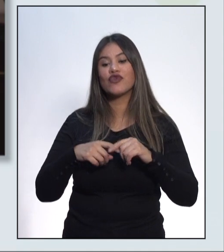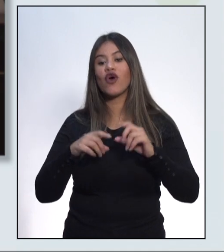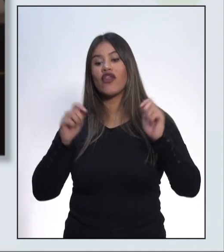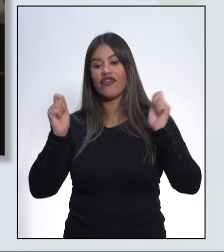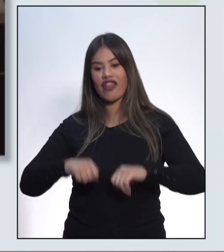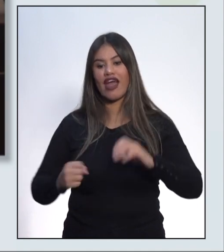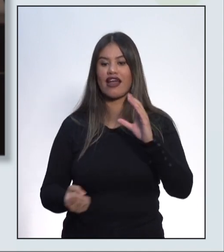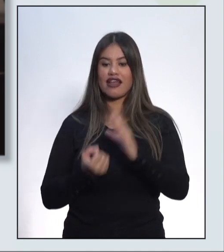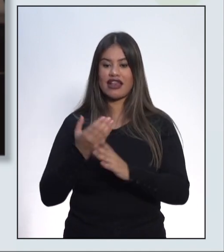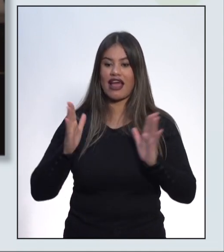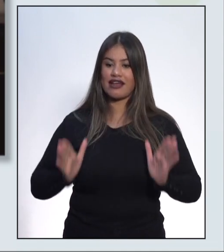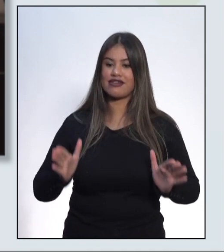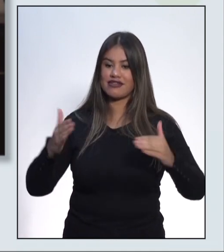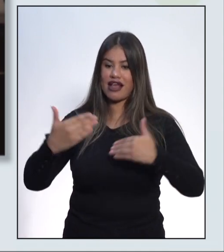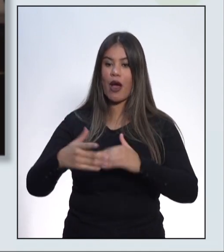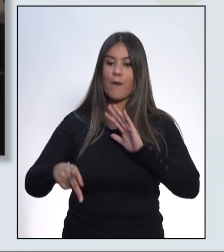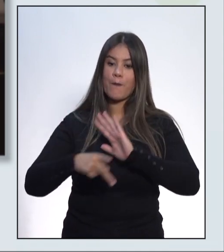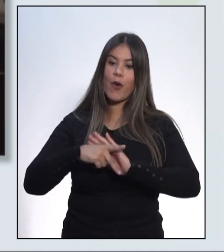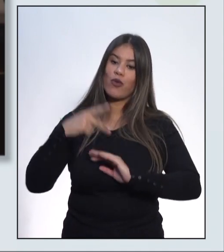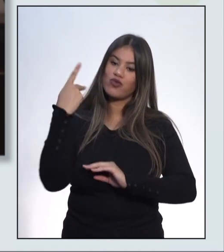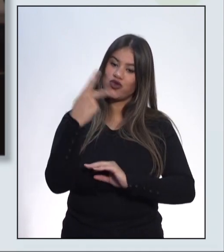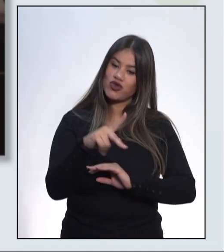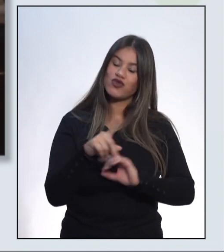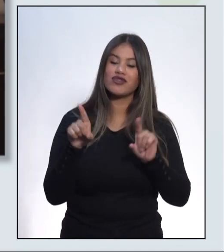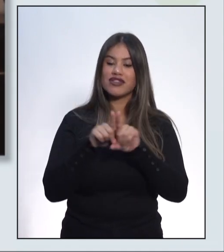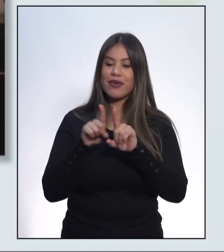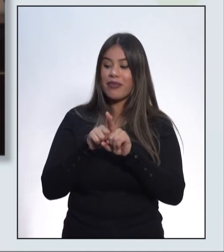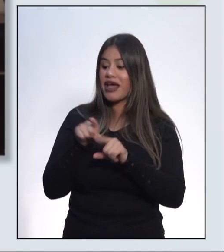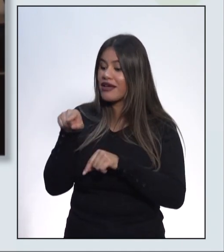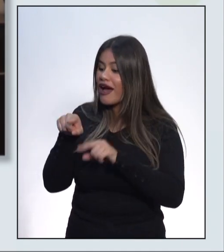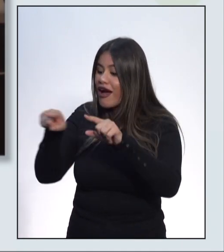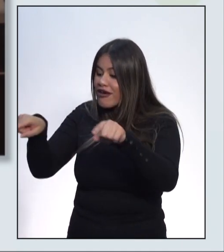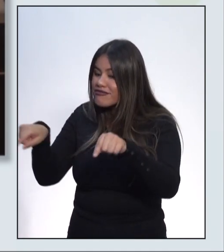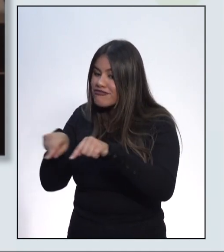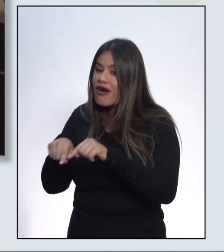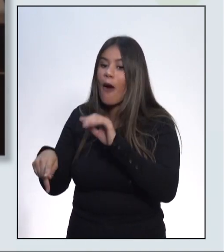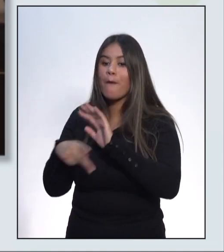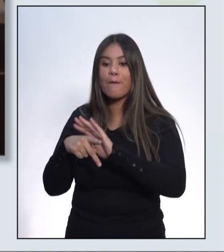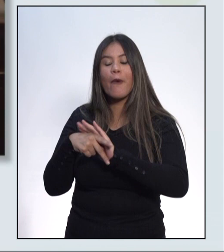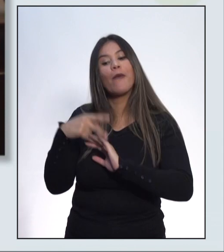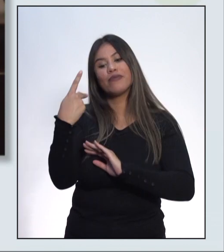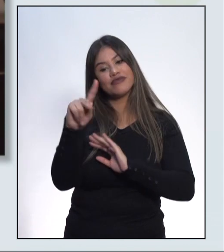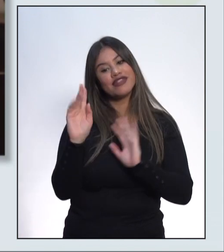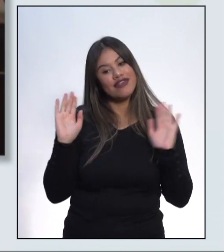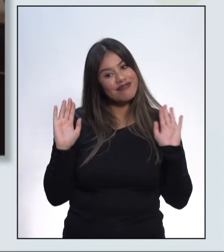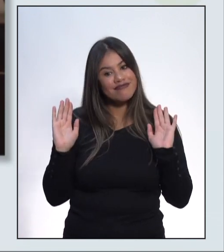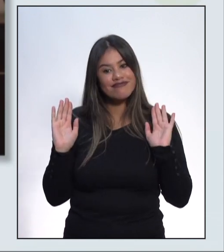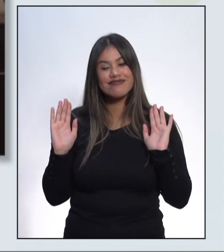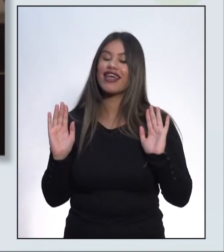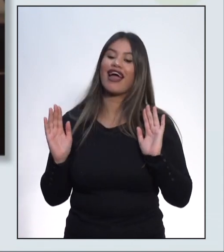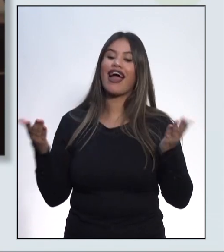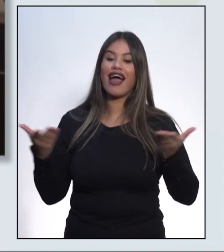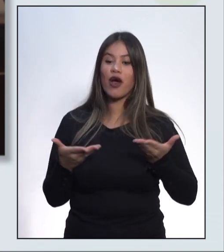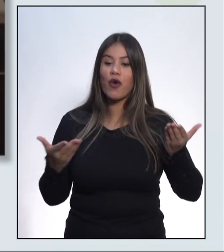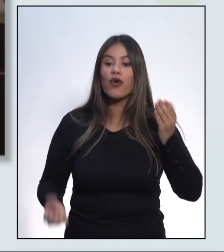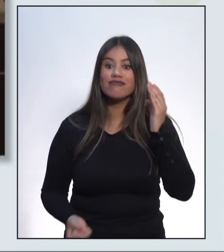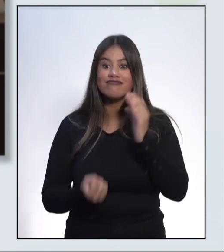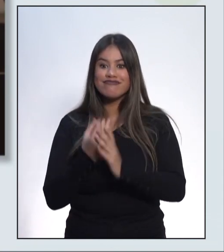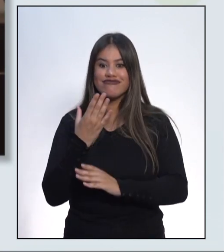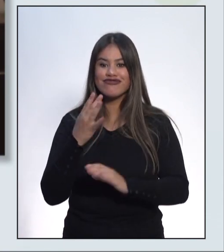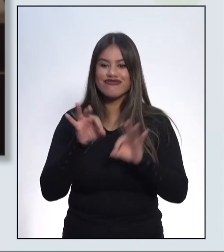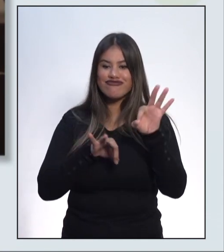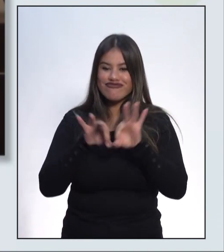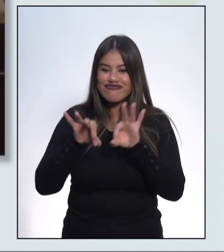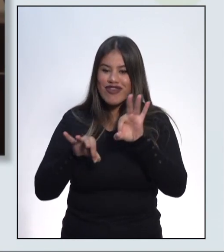ou um cantinho mão na massa aí na sua casa. Bom, agora que a gente já colocou a mão na massa e criou o nosso projeto, ou pelo menos